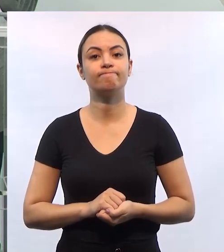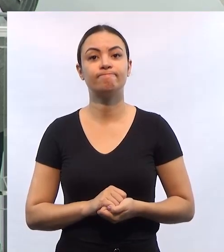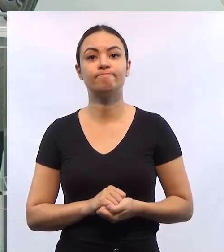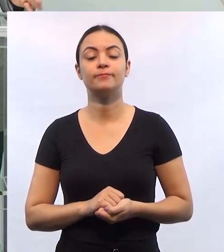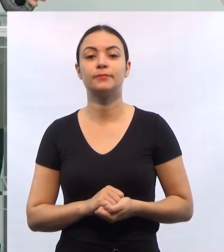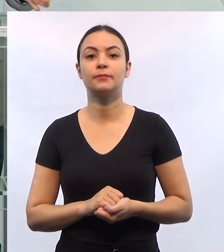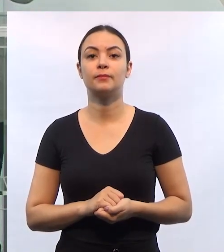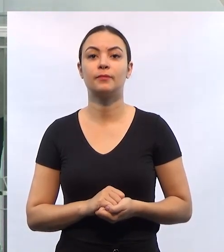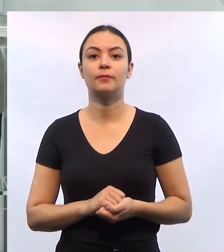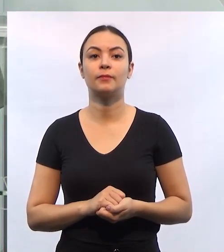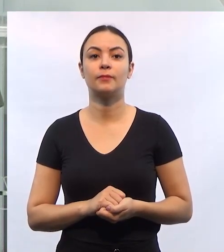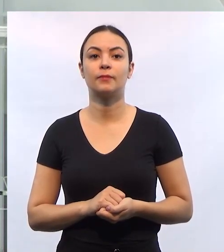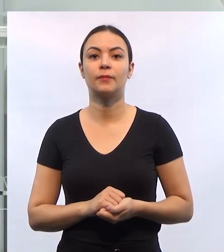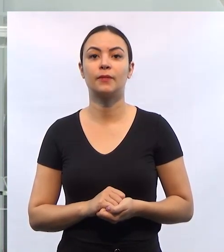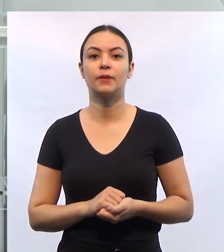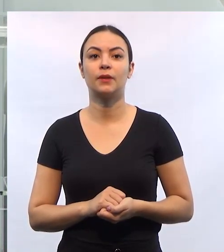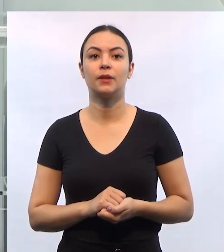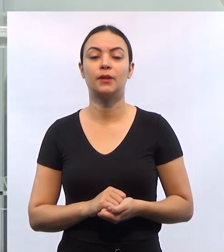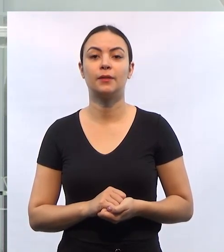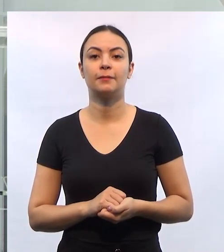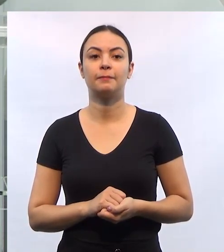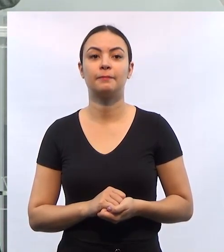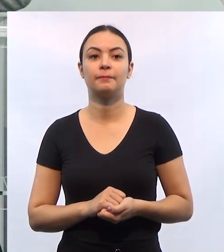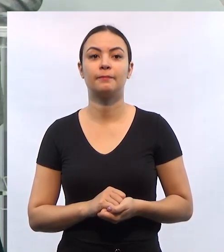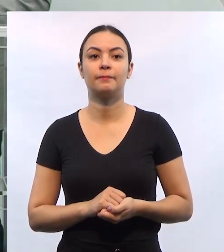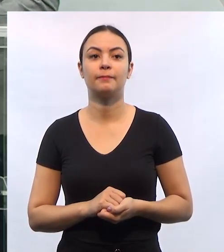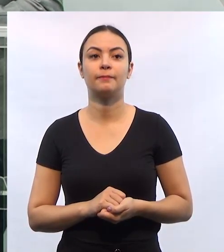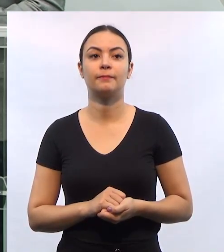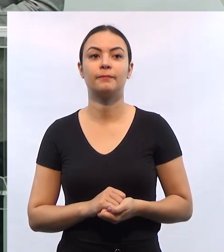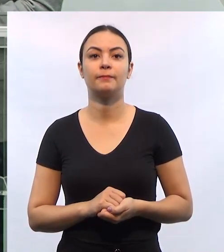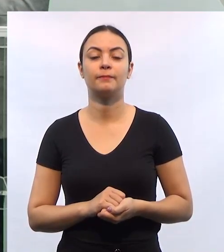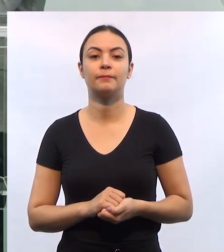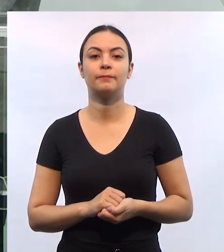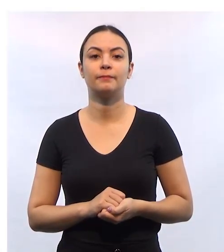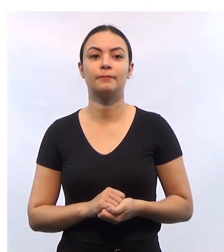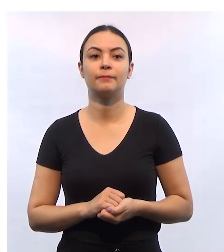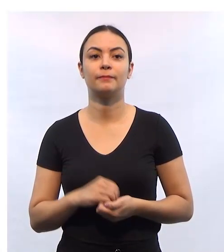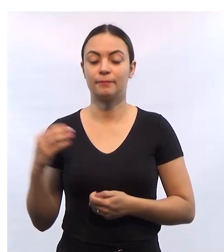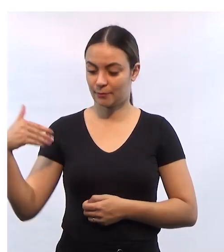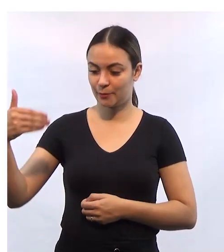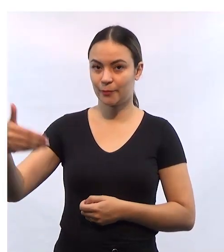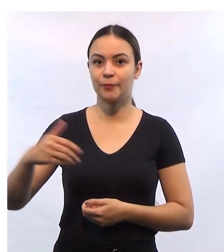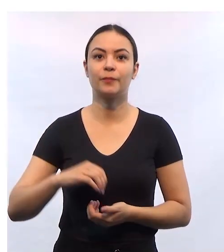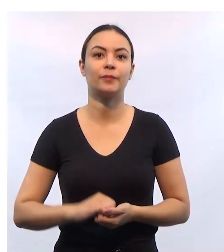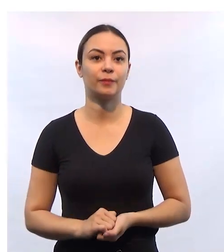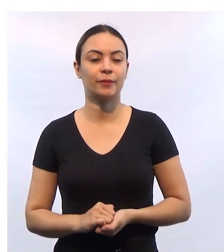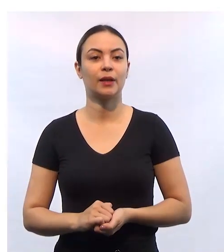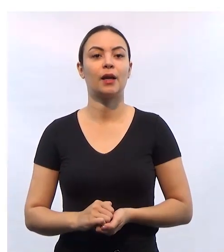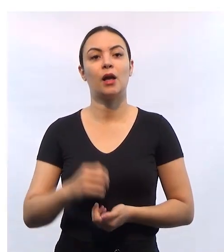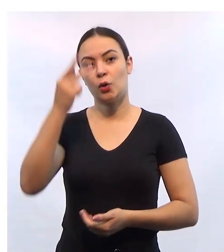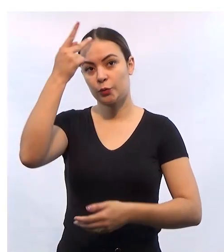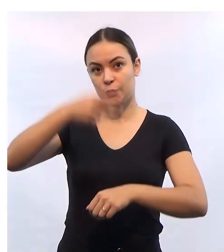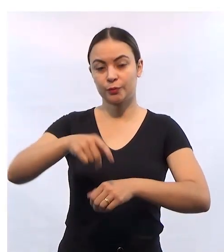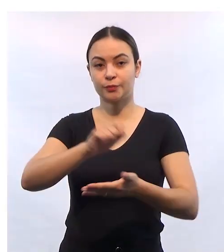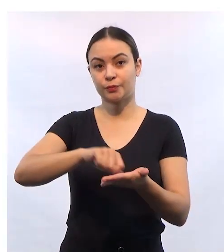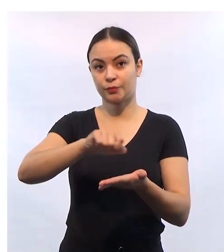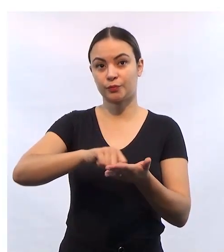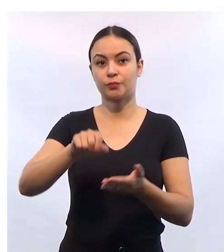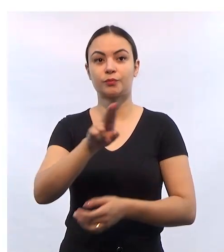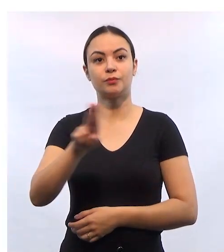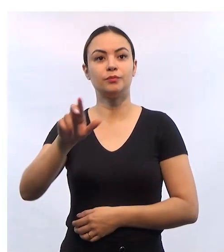públicas ou privadas, tenham resultados melhores. Vamos lá mais à frente aqui, ó. De acordo com Lacombe,